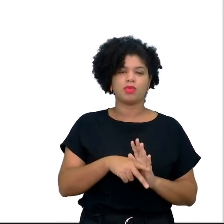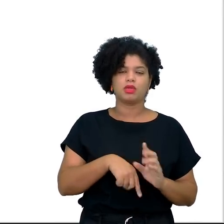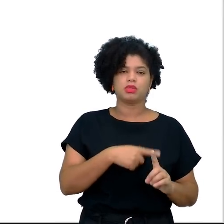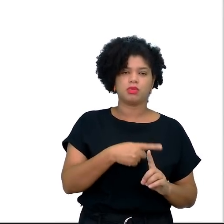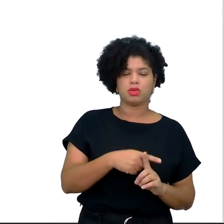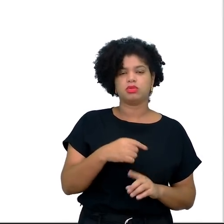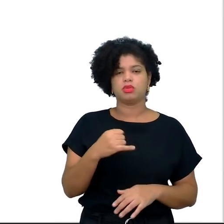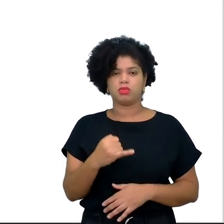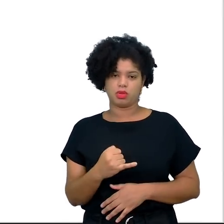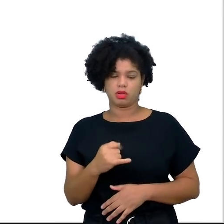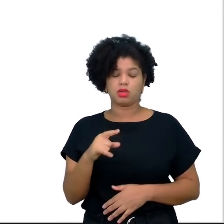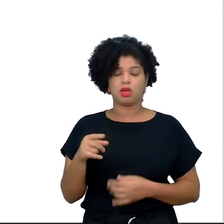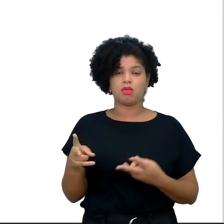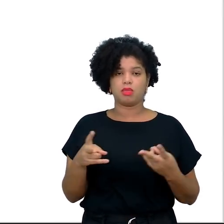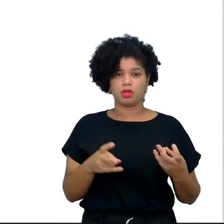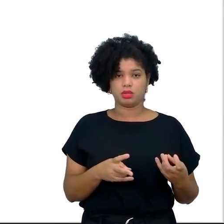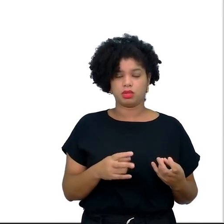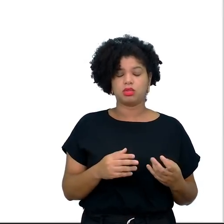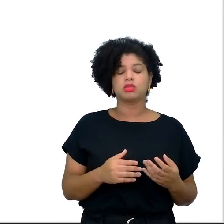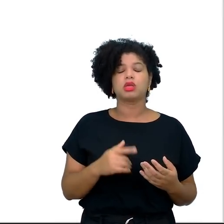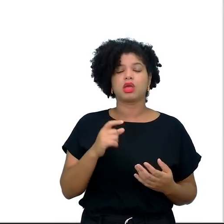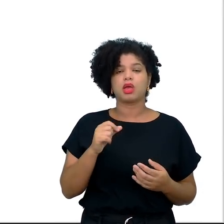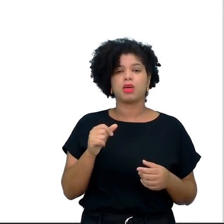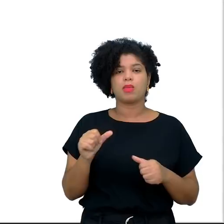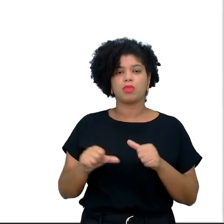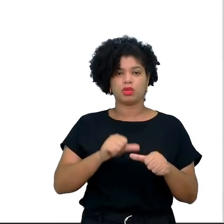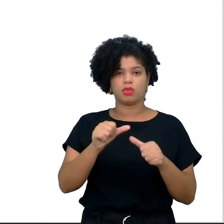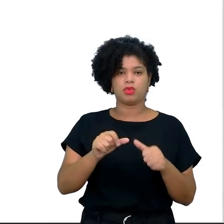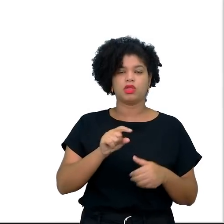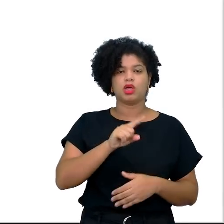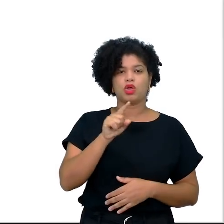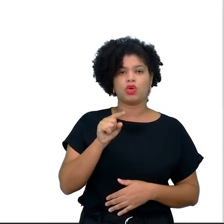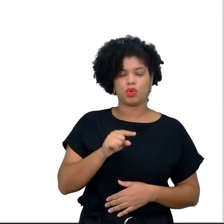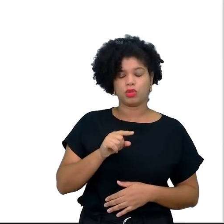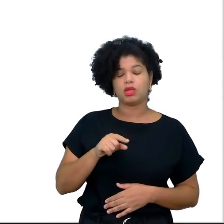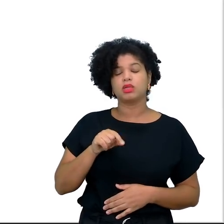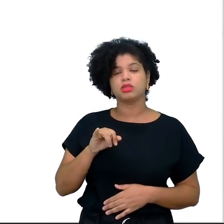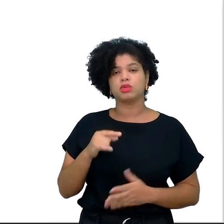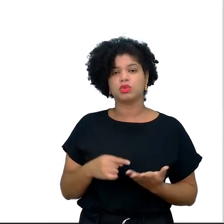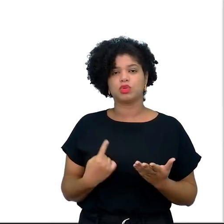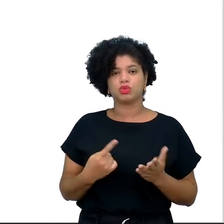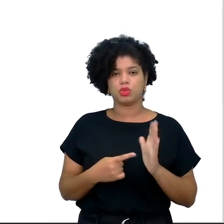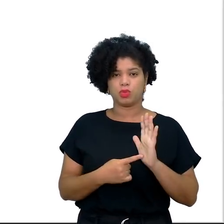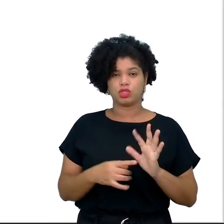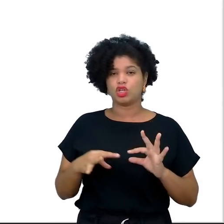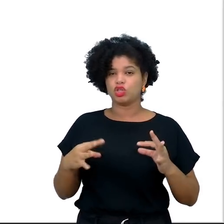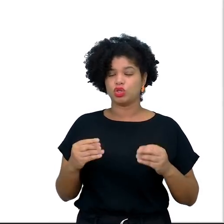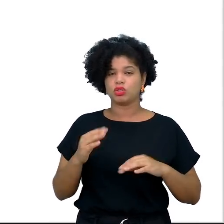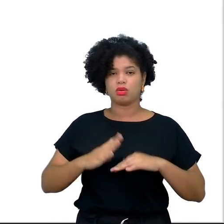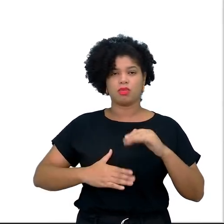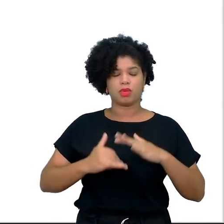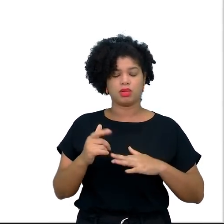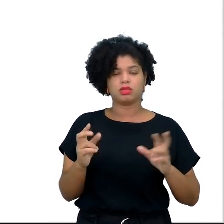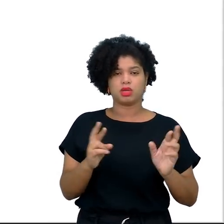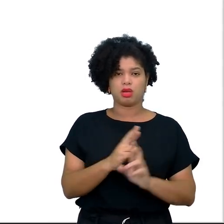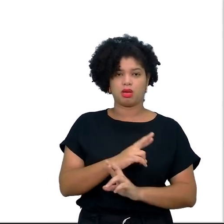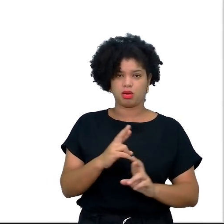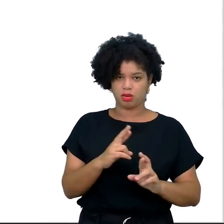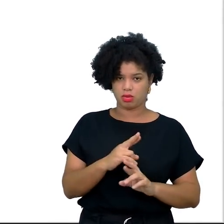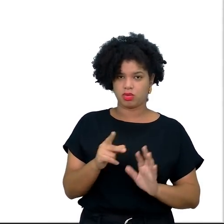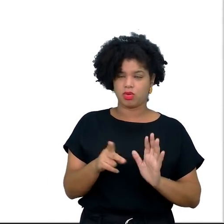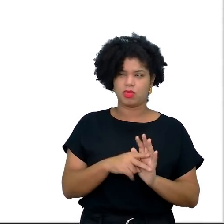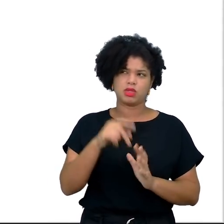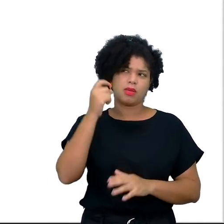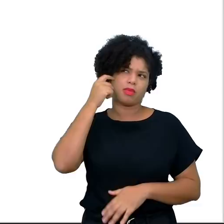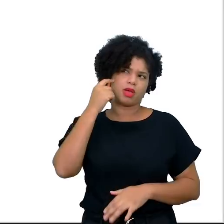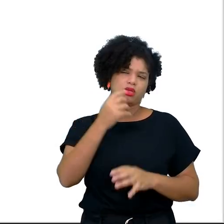a observação da mudança no lugar da incógnita. Então, por esse motivo, apesar de destacar todas as habilidades relacionadas ao